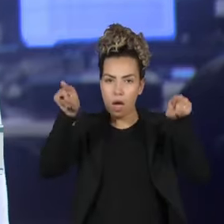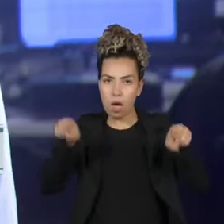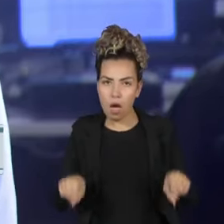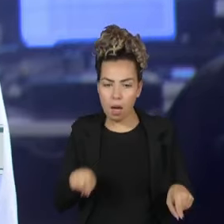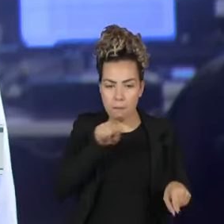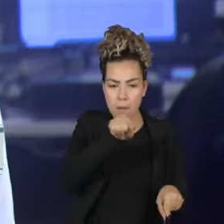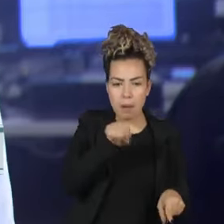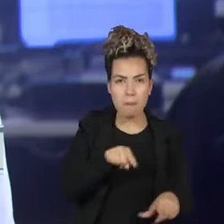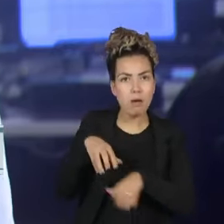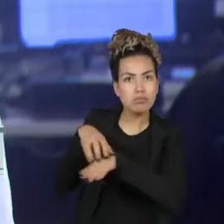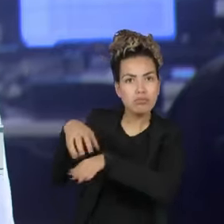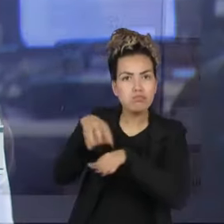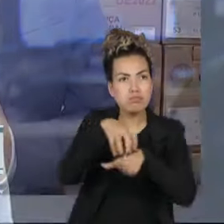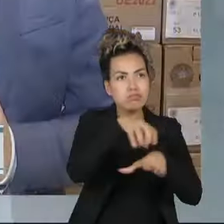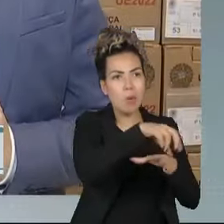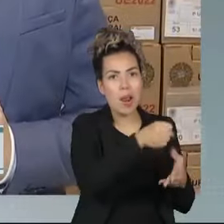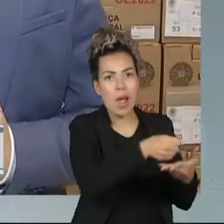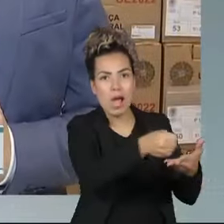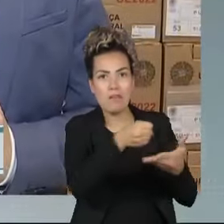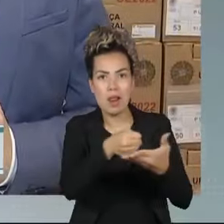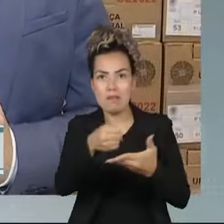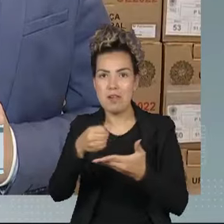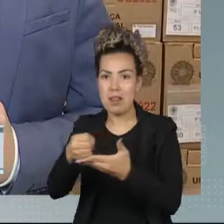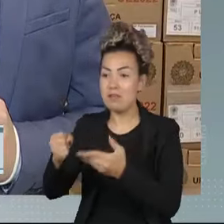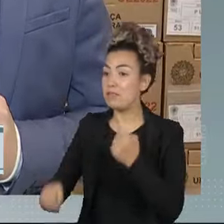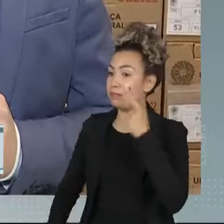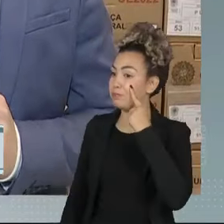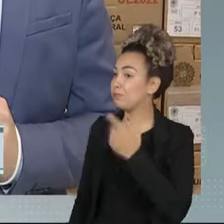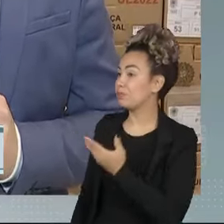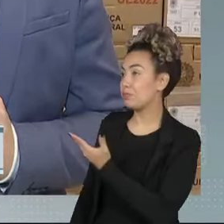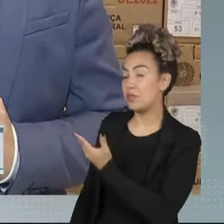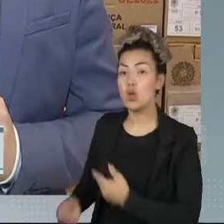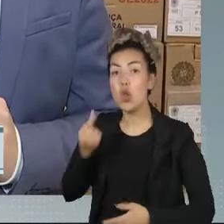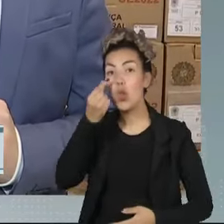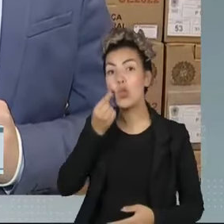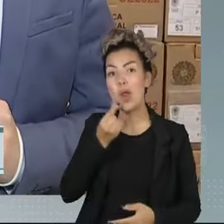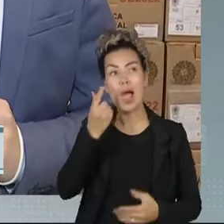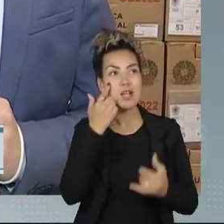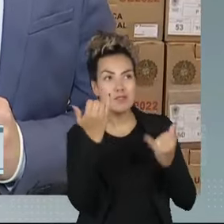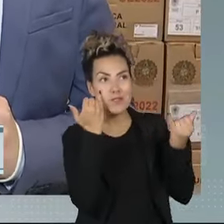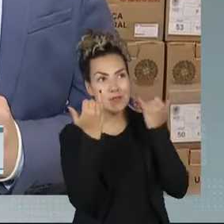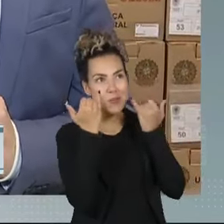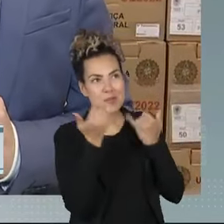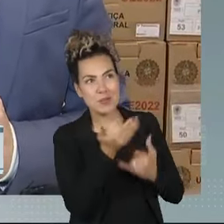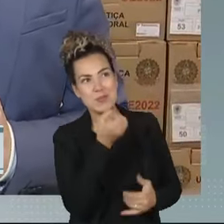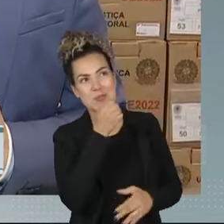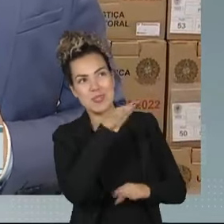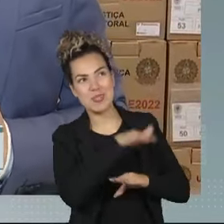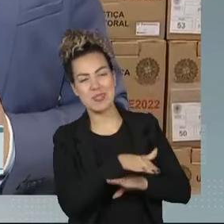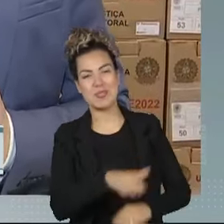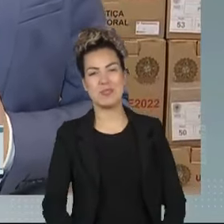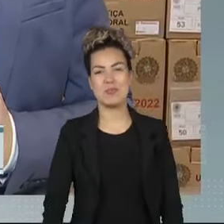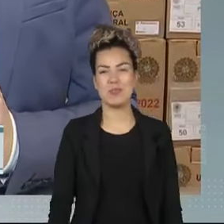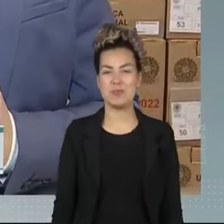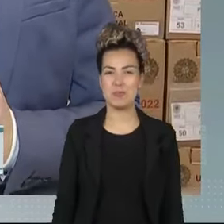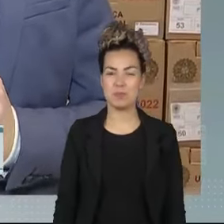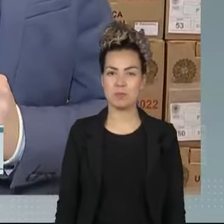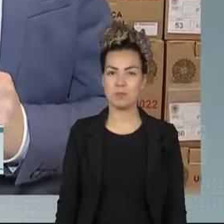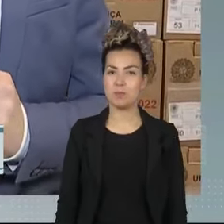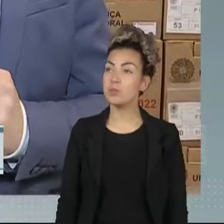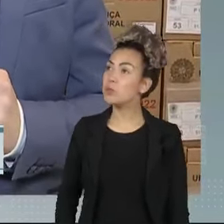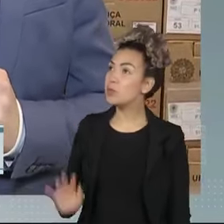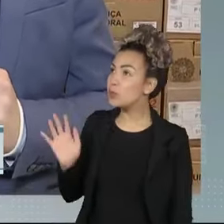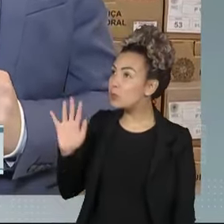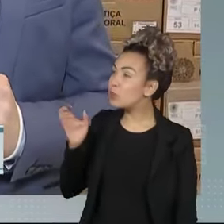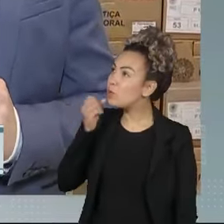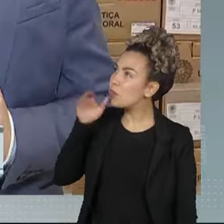cartórios o repórter Luiz turate tem as informações Boa tarde Oi Joice boa